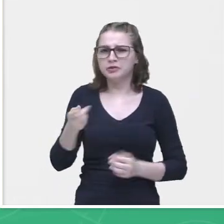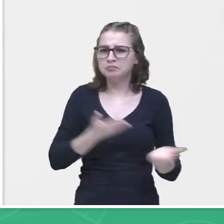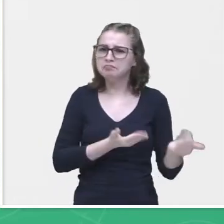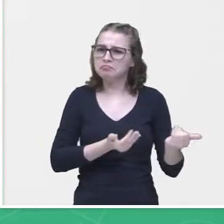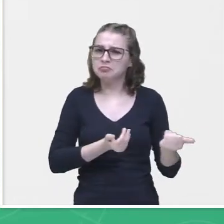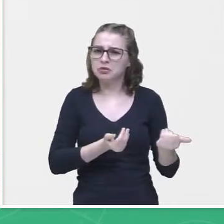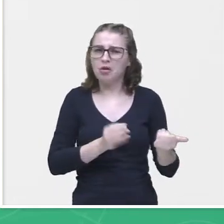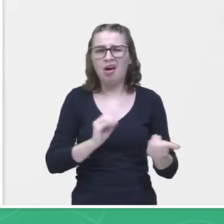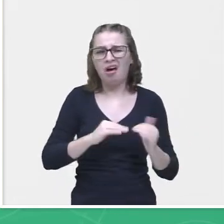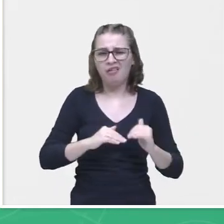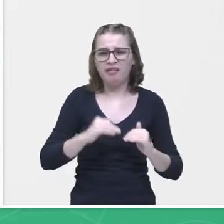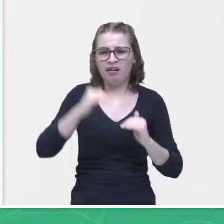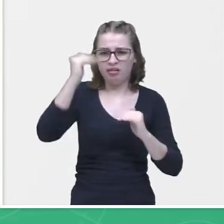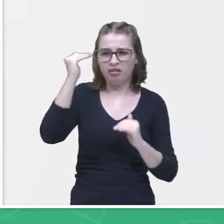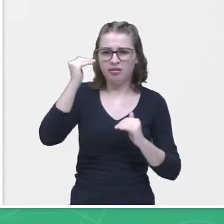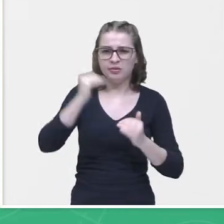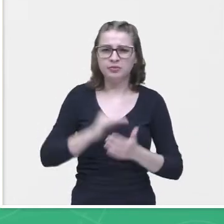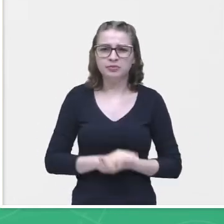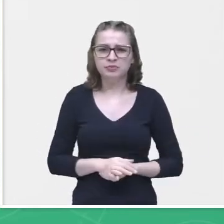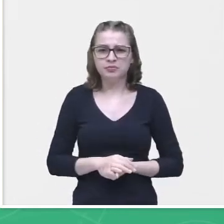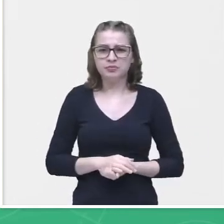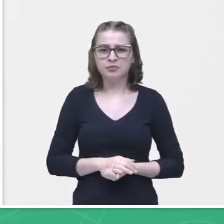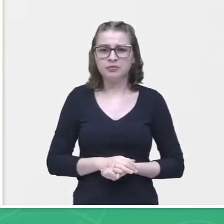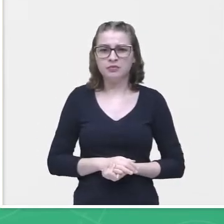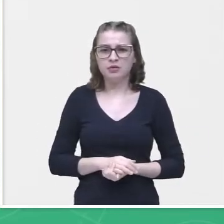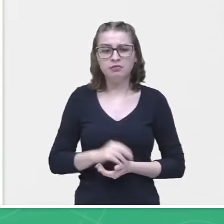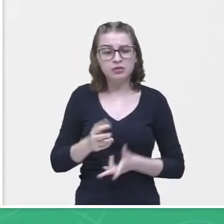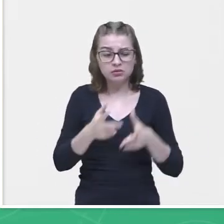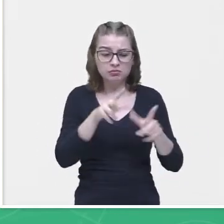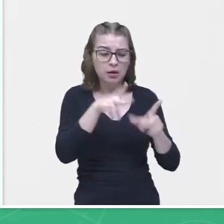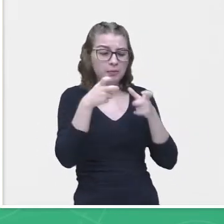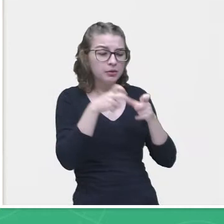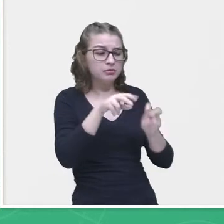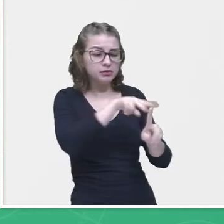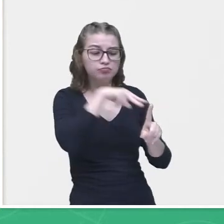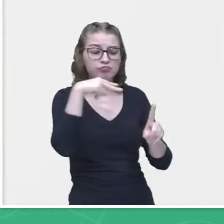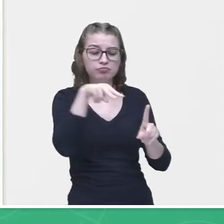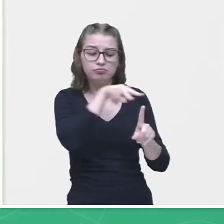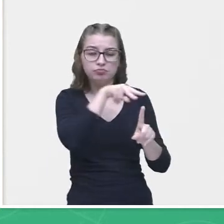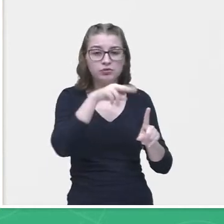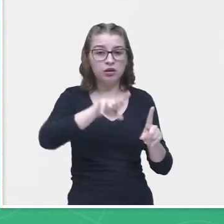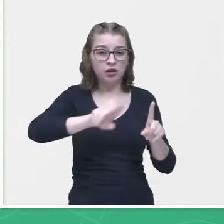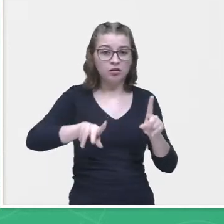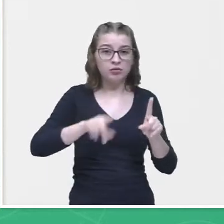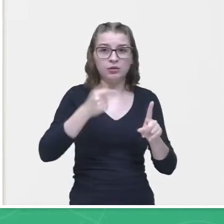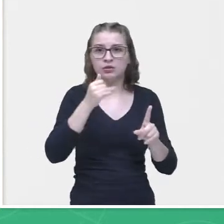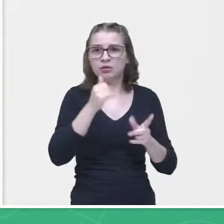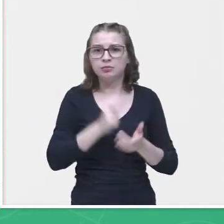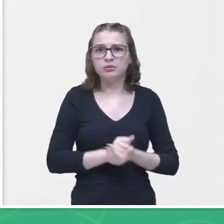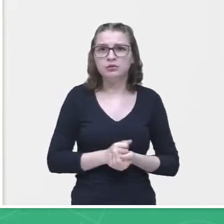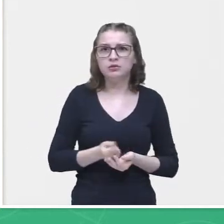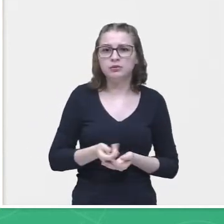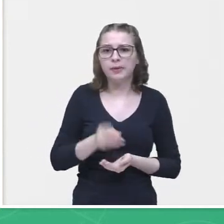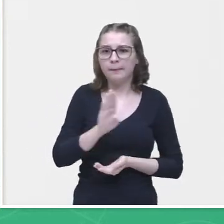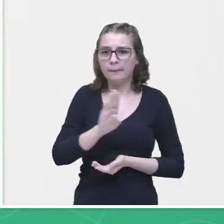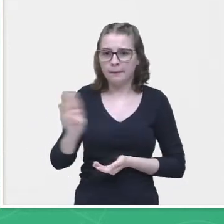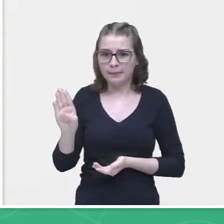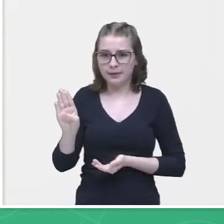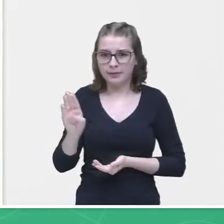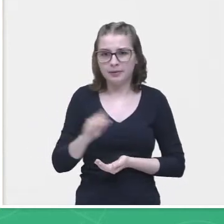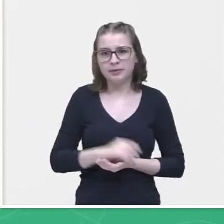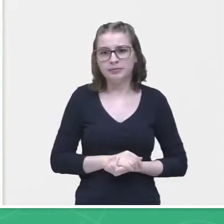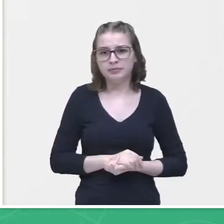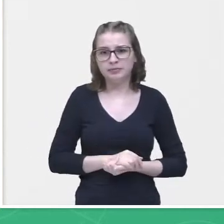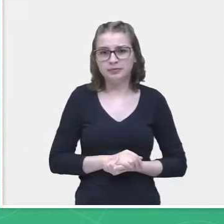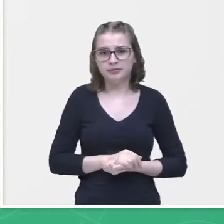jovem, adulto, né? Nós podemos ver de forma diferente, por exemplo, os reality show da vida, né?